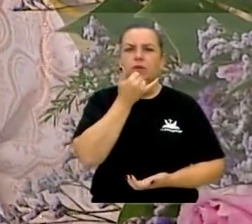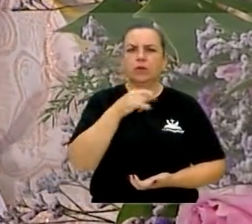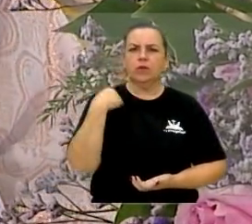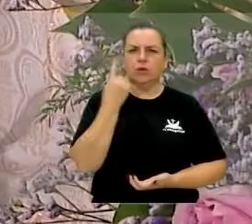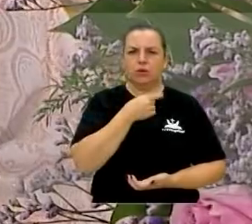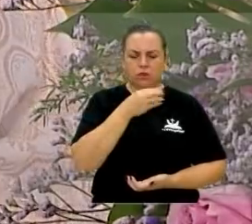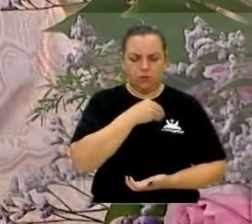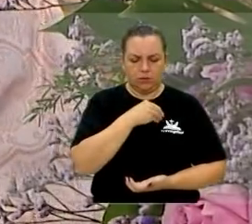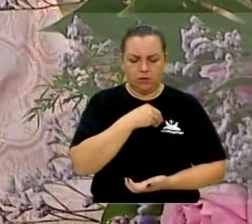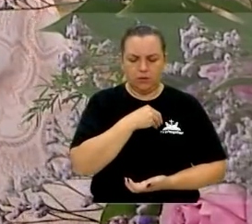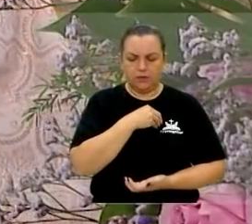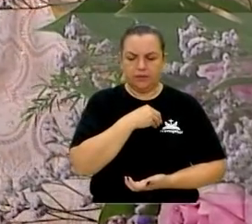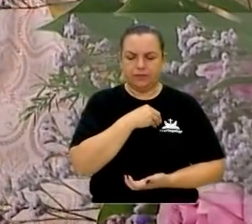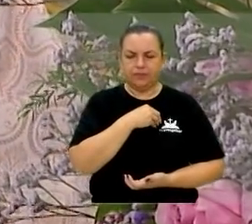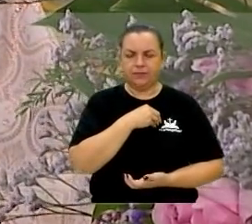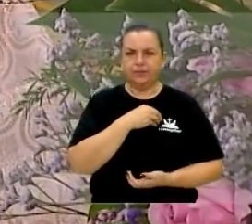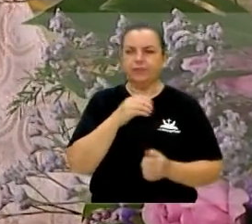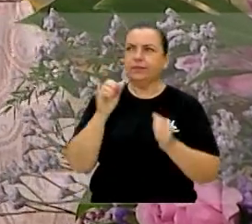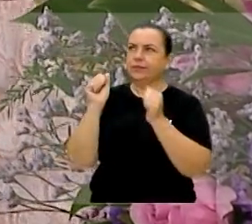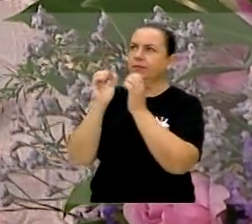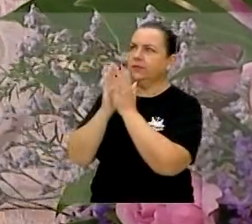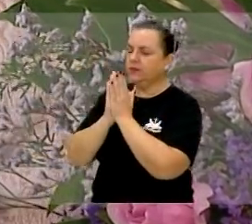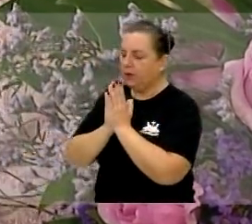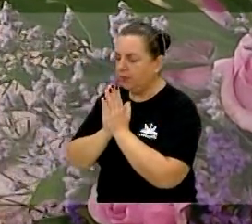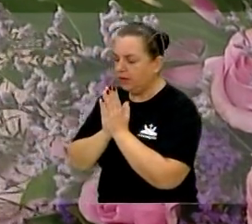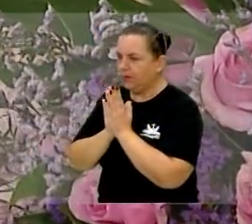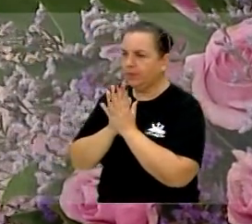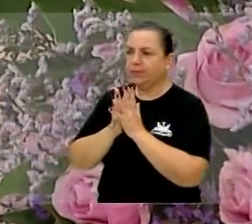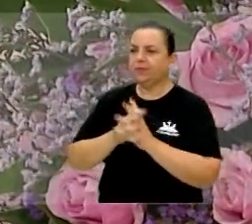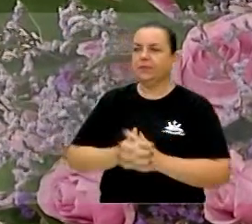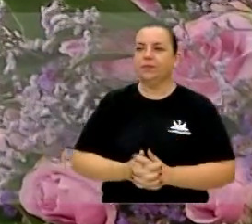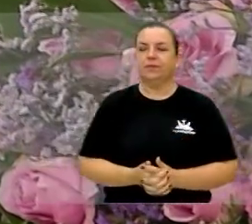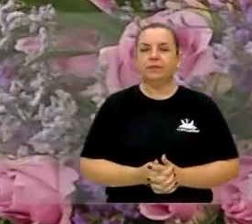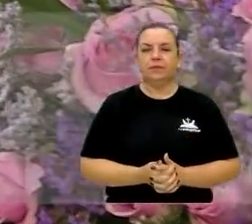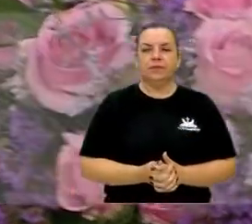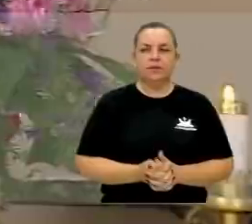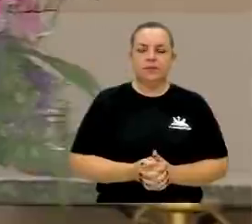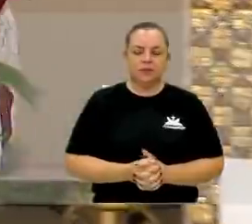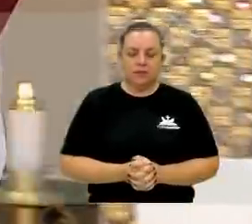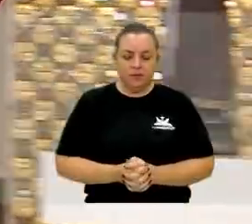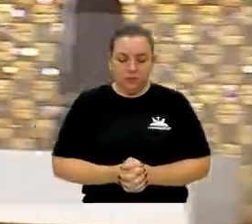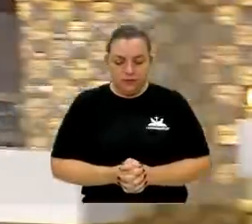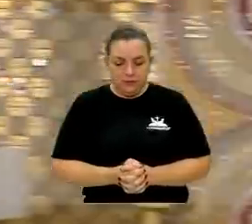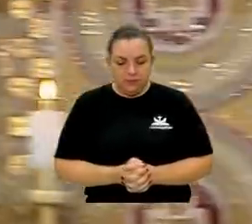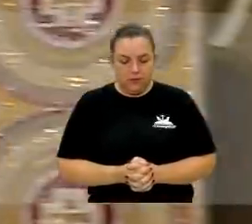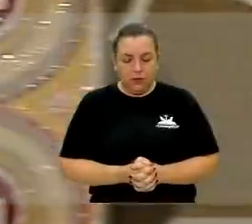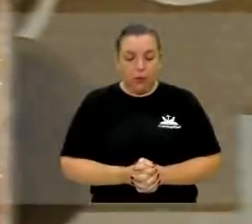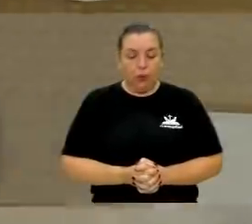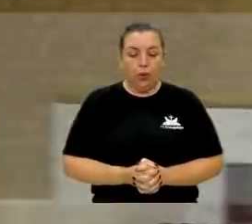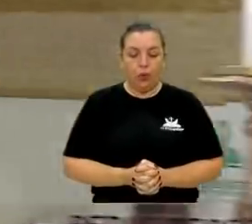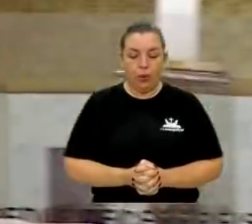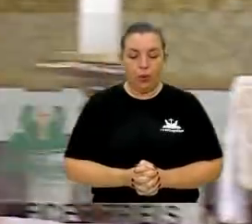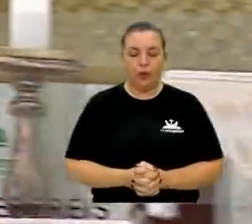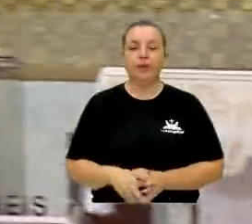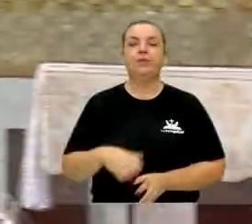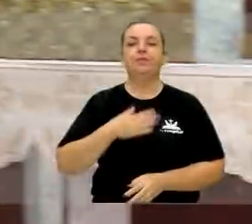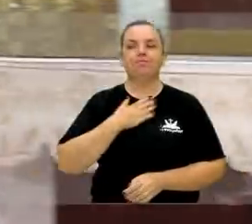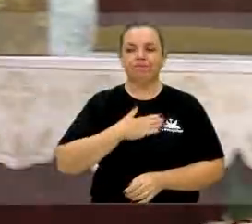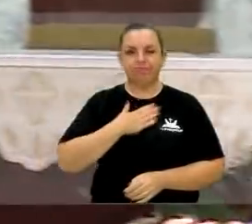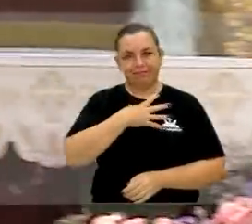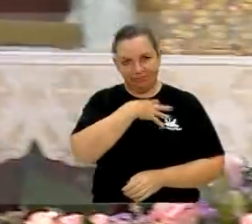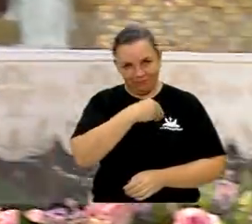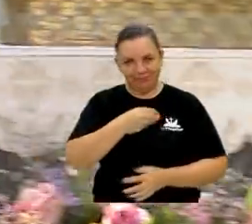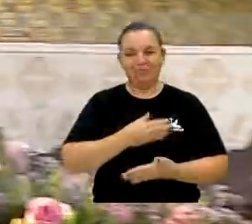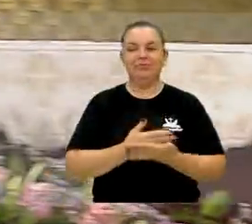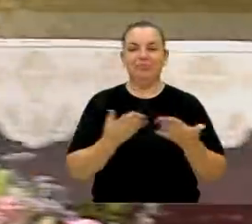perdoe os nossos pecados. Amém. Queridos filhos e filhas, esse